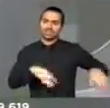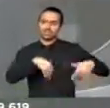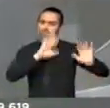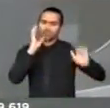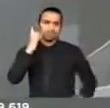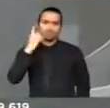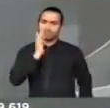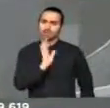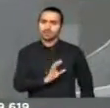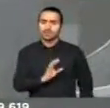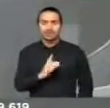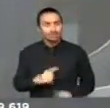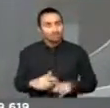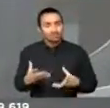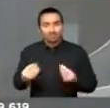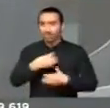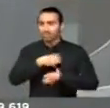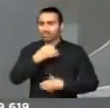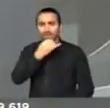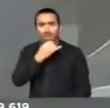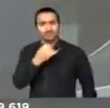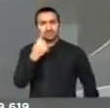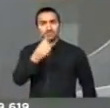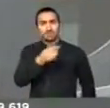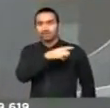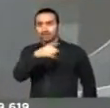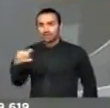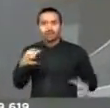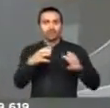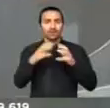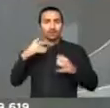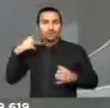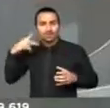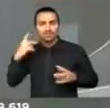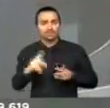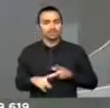muito triste ver partidos políticos,